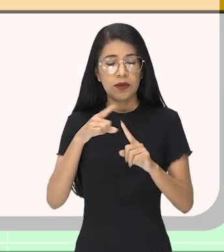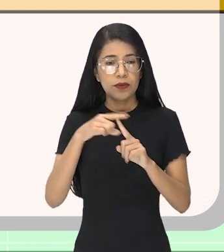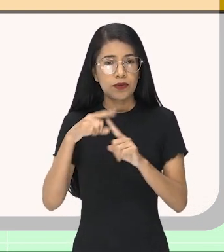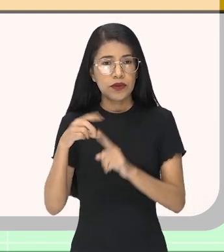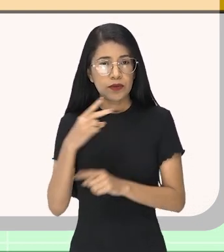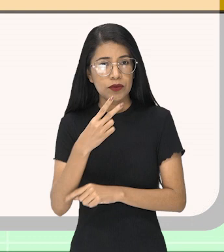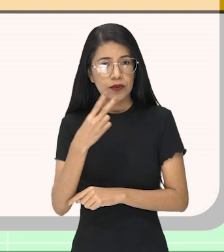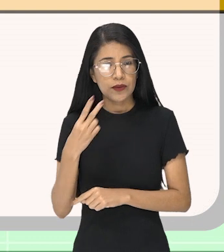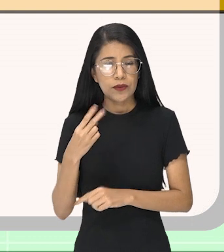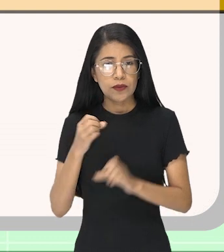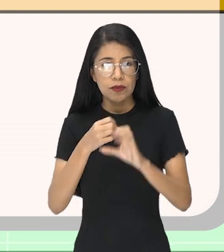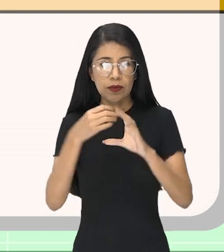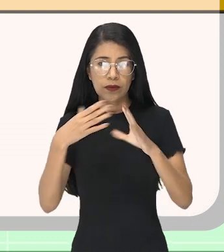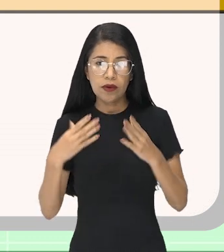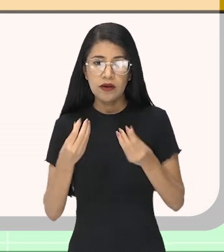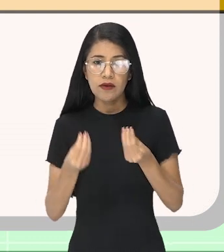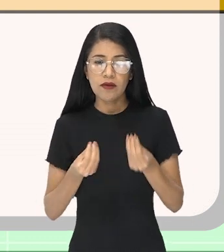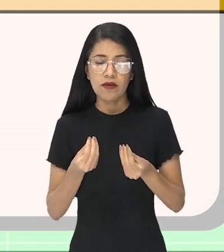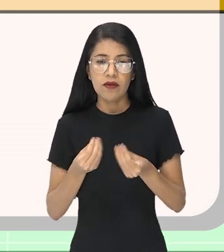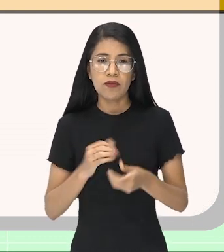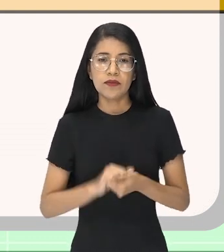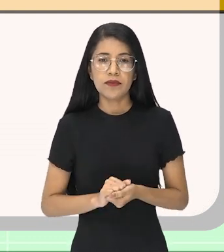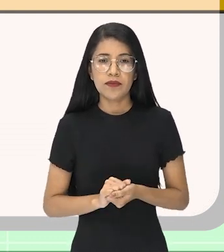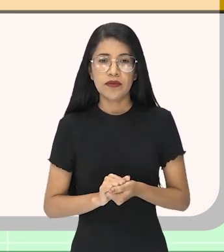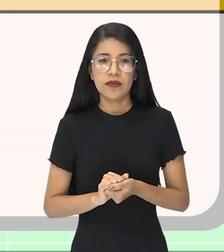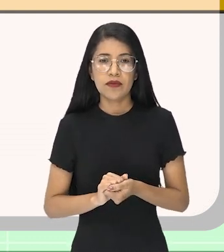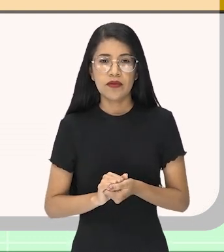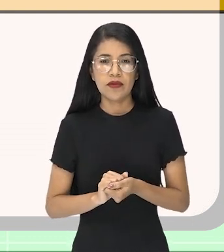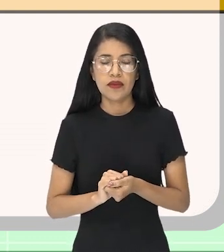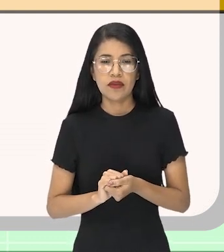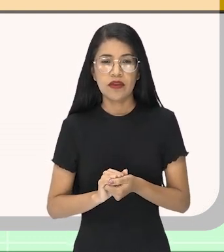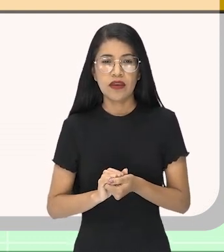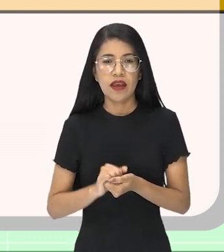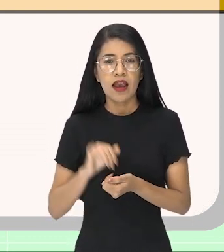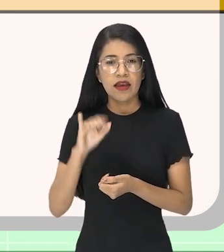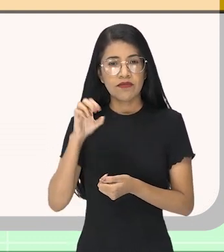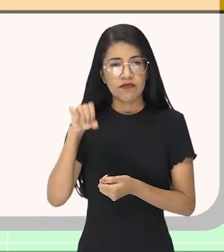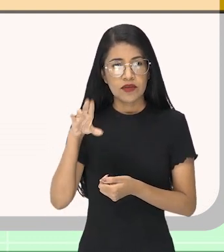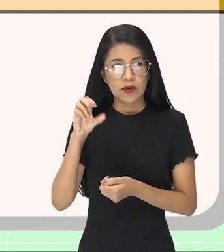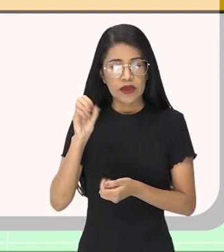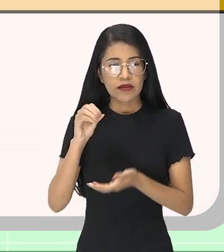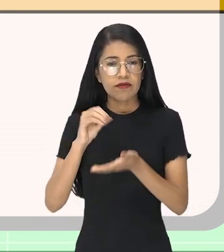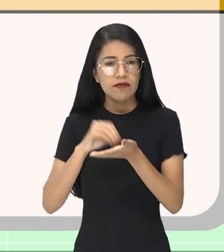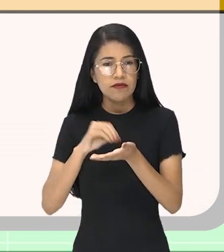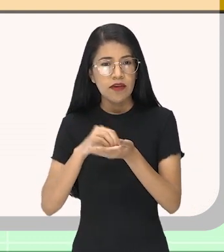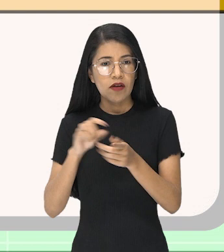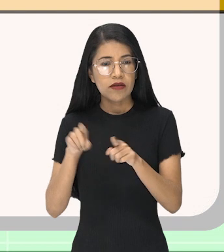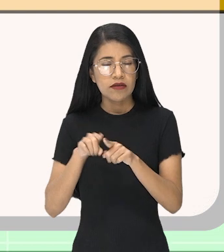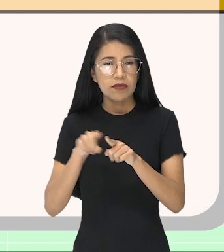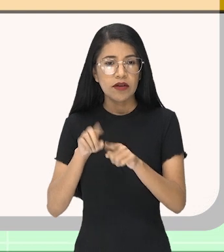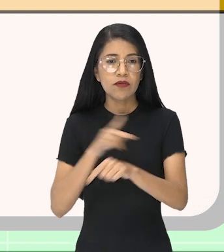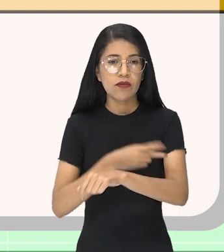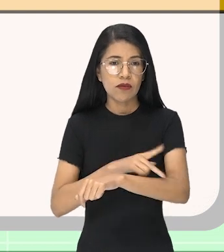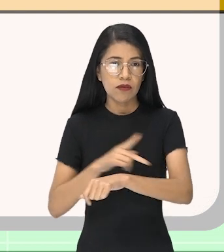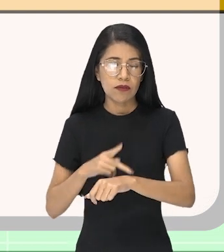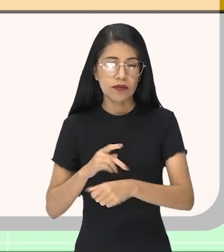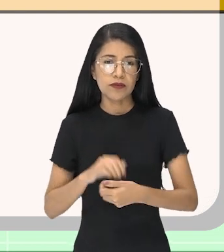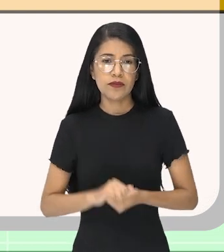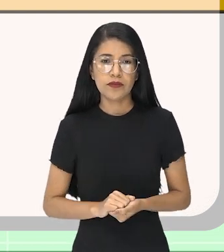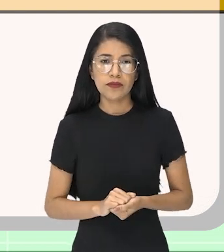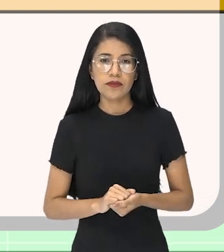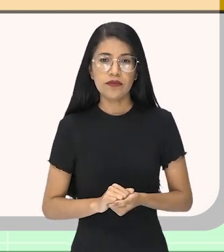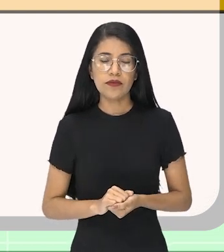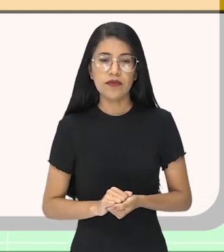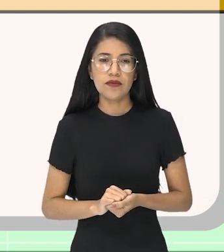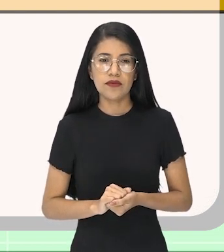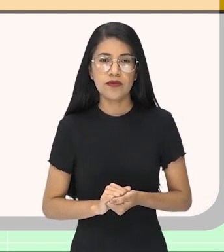que é caracterizado pelo estado de resistência à insulina e deficiência relativa do hormônio.